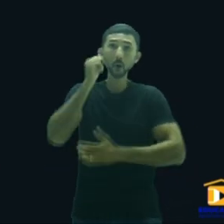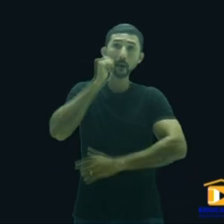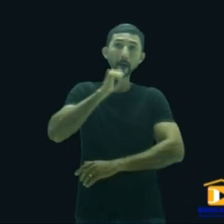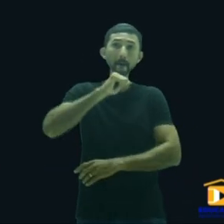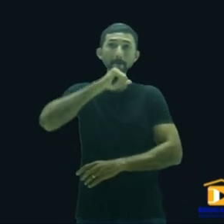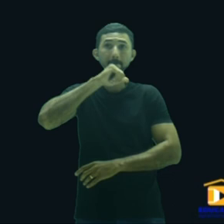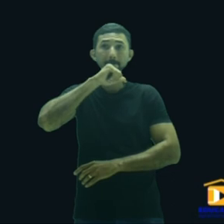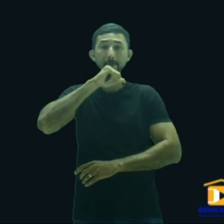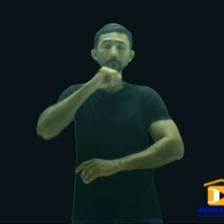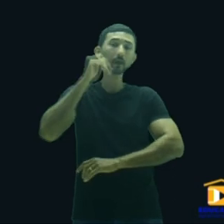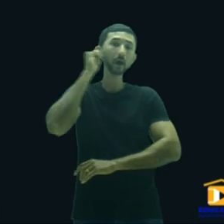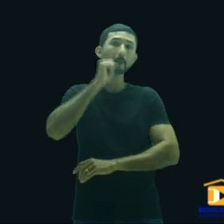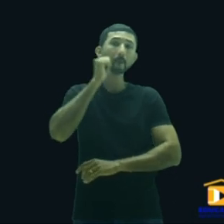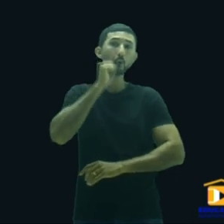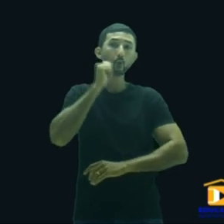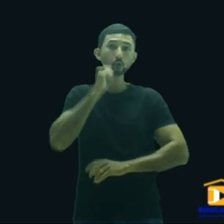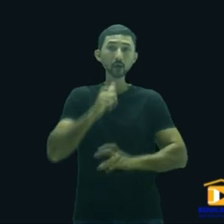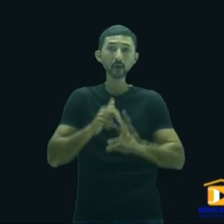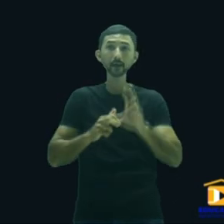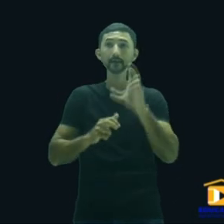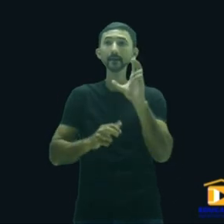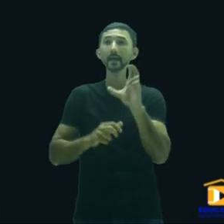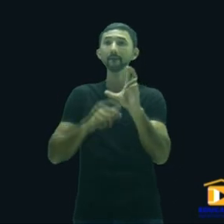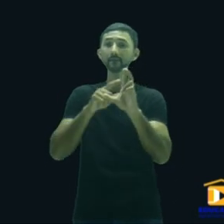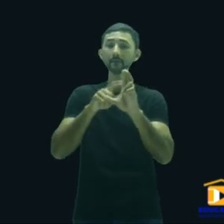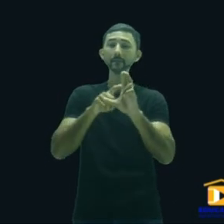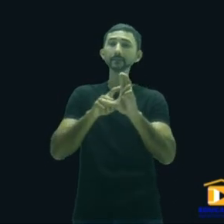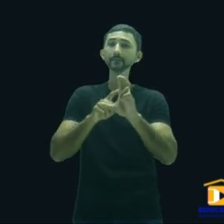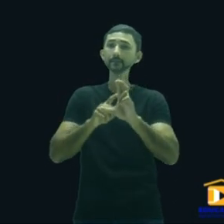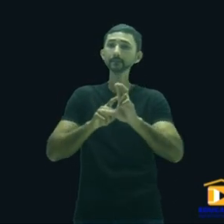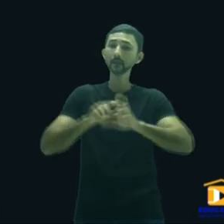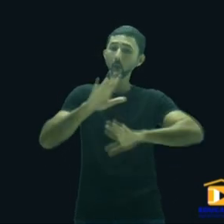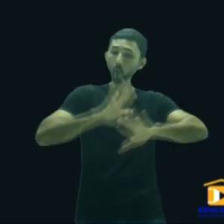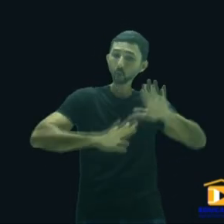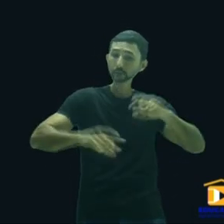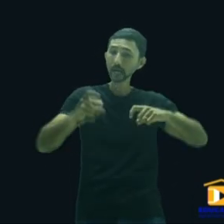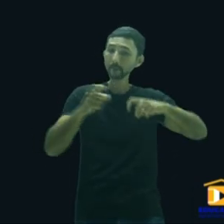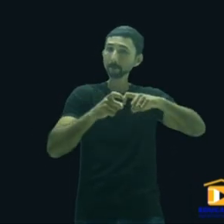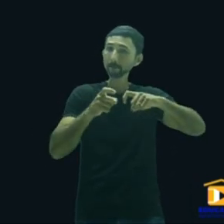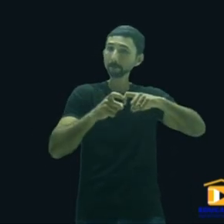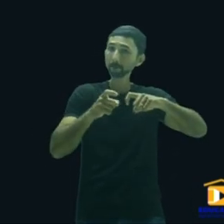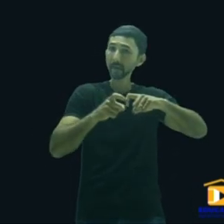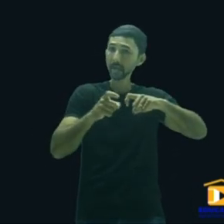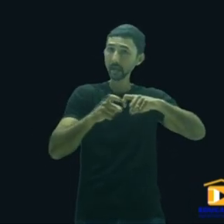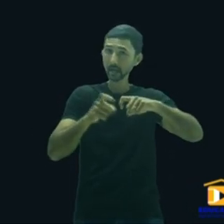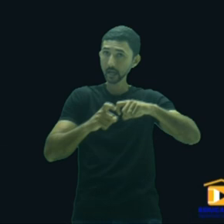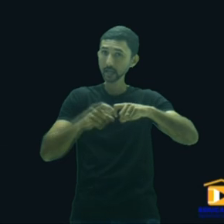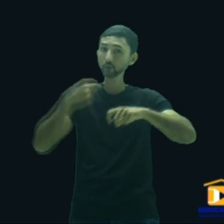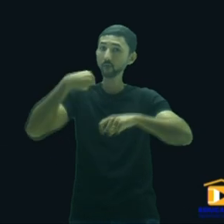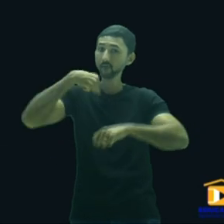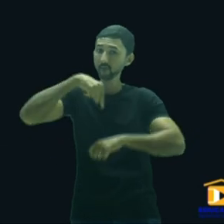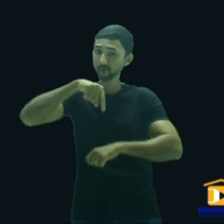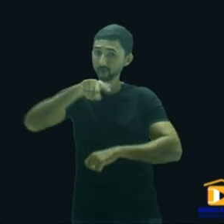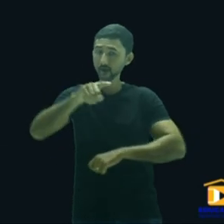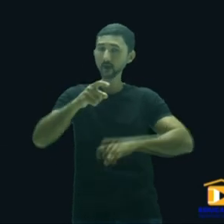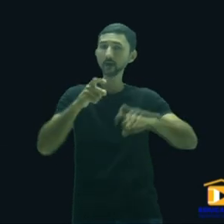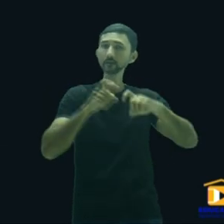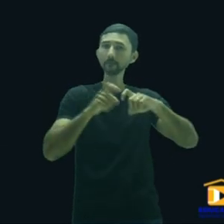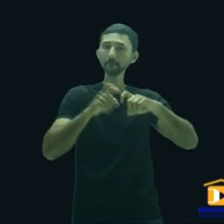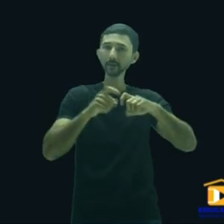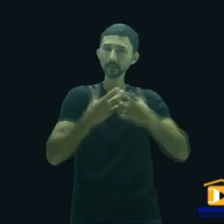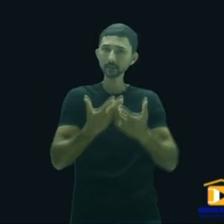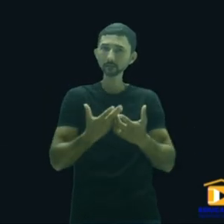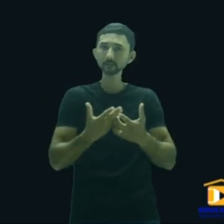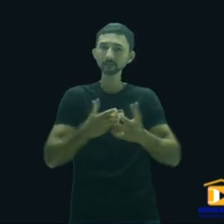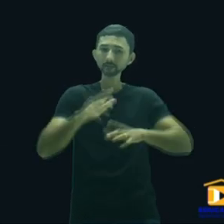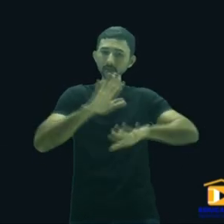grávidas, elas têm que fazer o pré-natal. Né? Tem que ter um cuidado absurdo. Né? Eu não estou falando absurdo